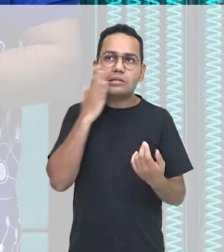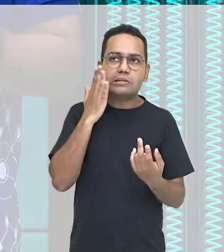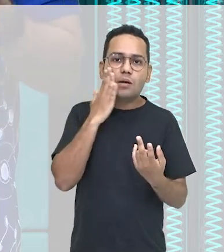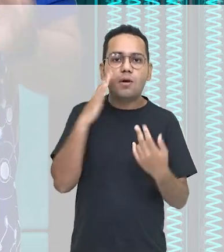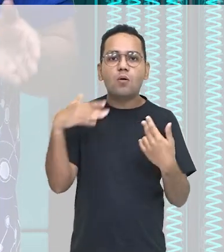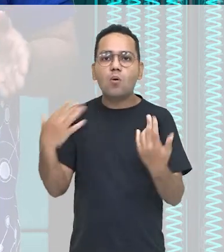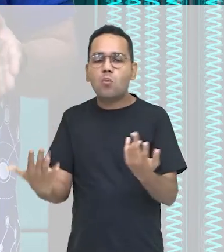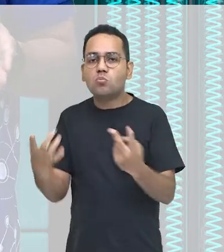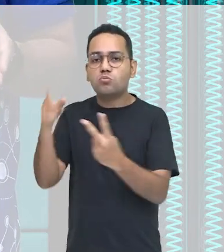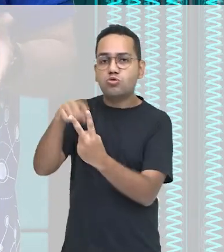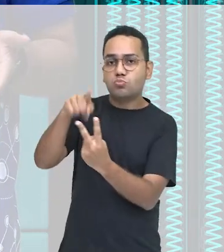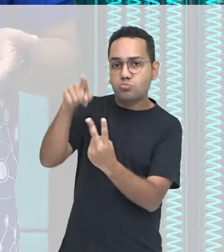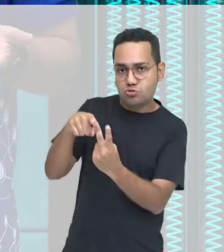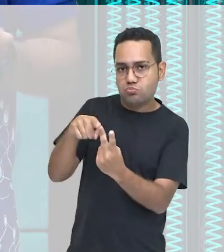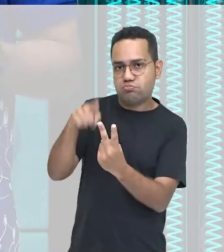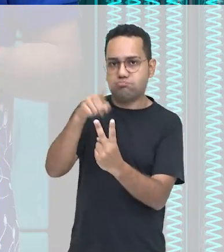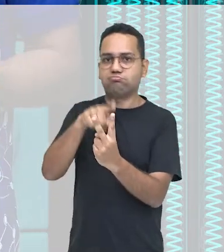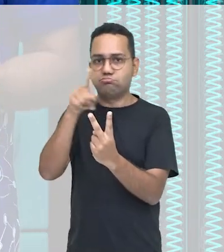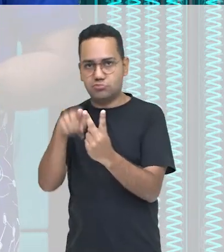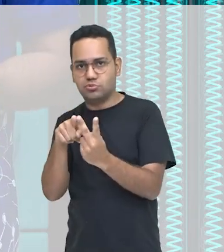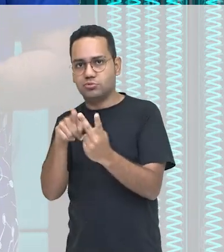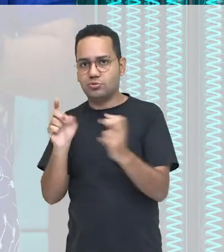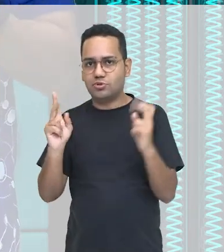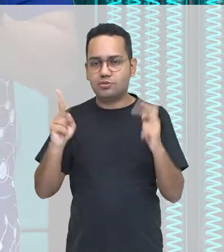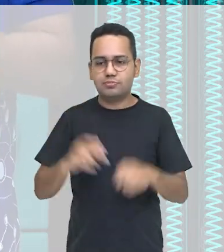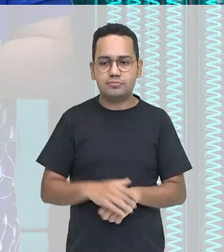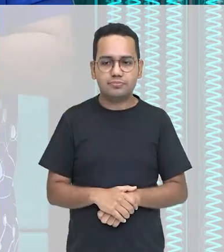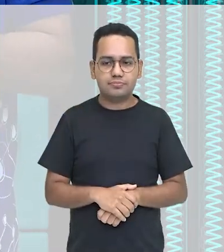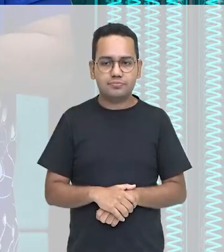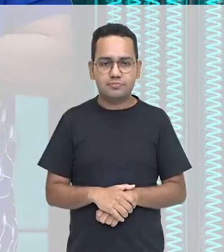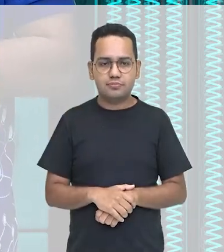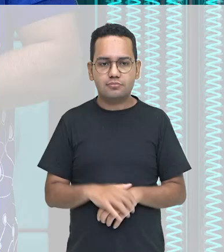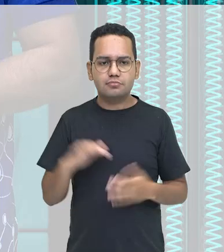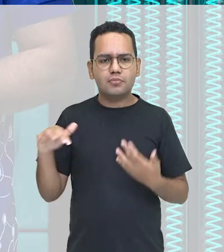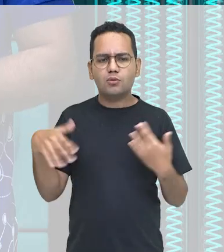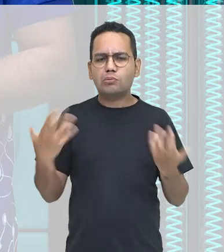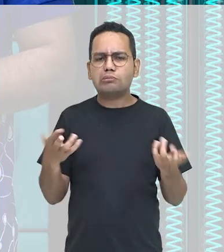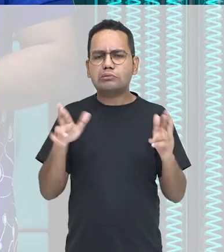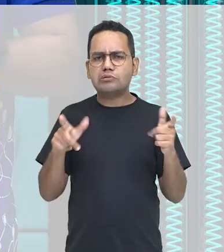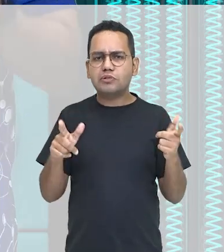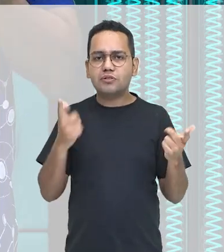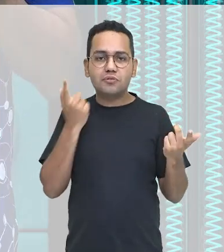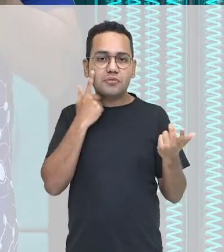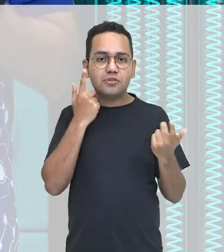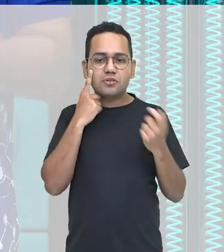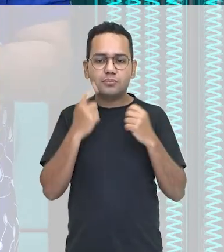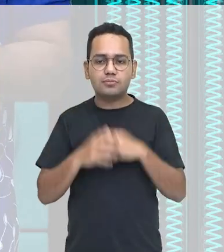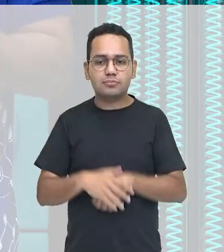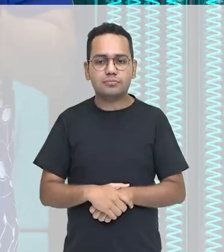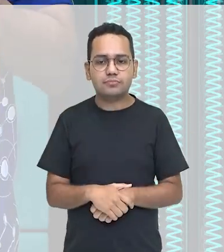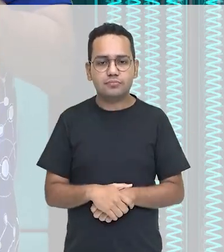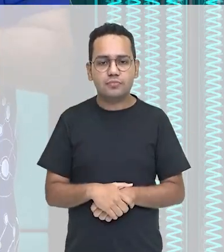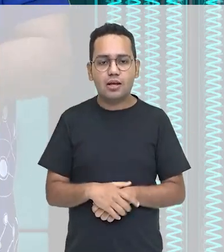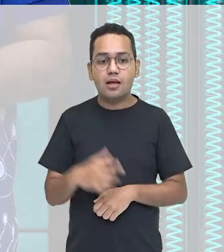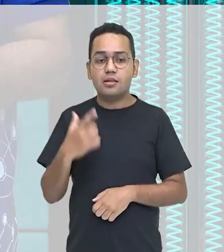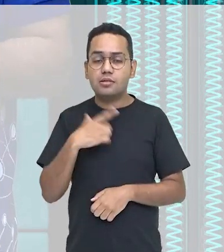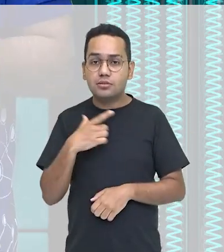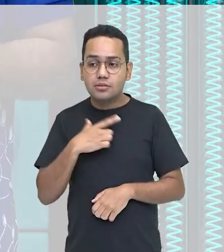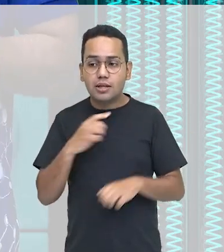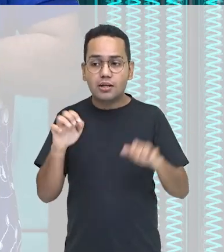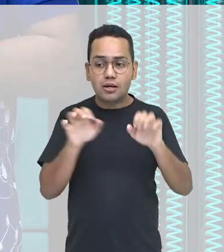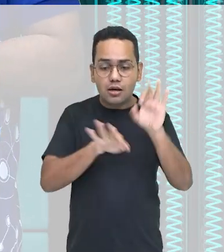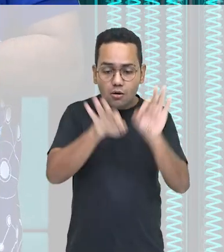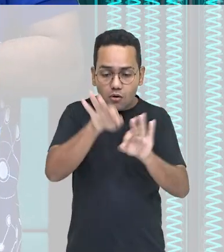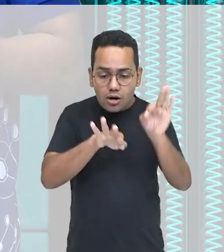2. Qual é a diferença entre um e a outra, teacher? Bom, é exatamente o que nós vamos ver aqui. Há elementos que